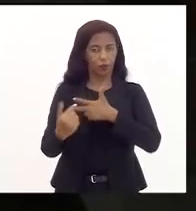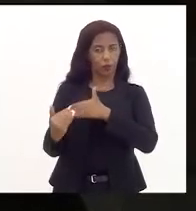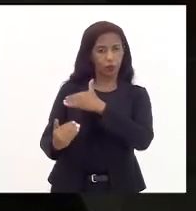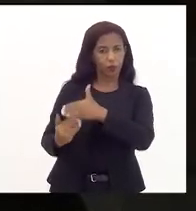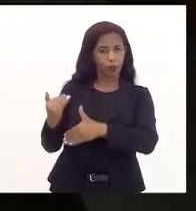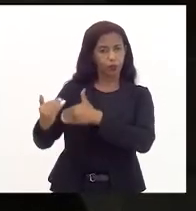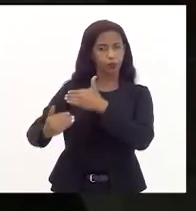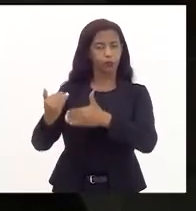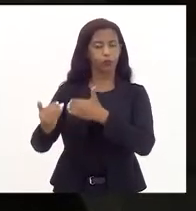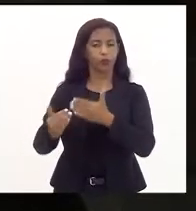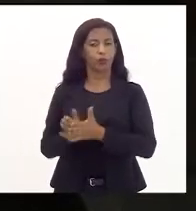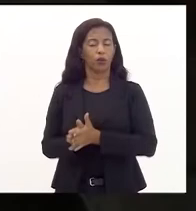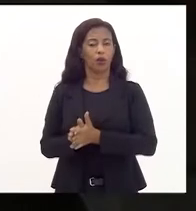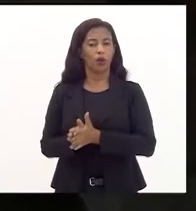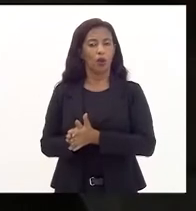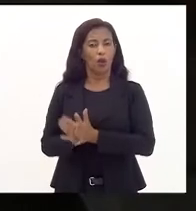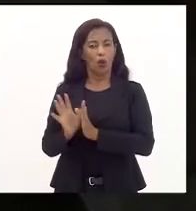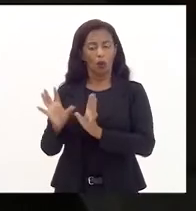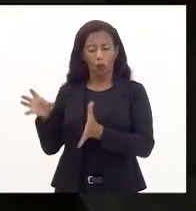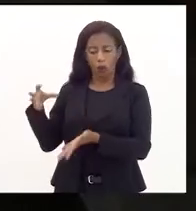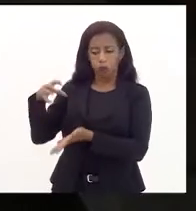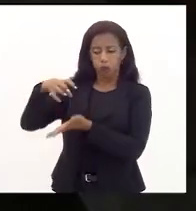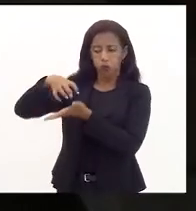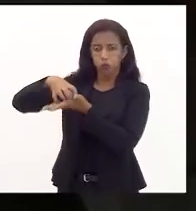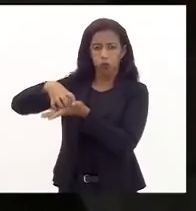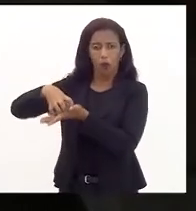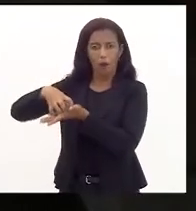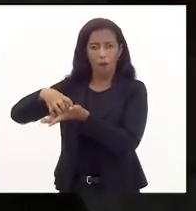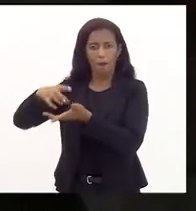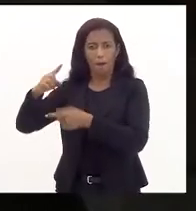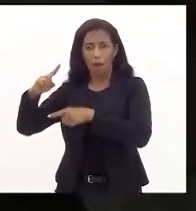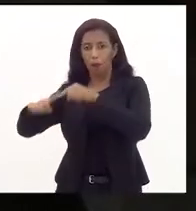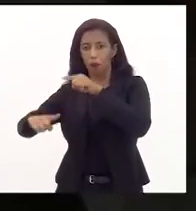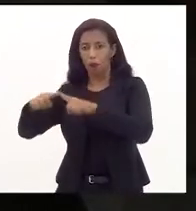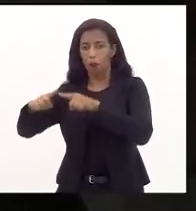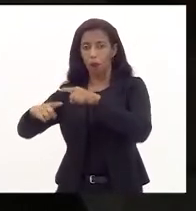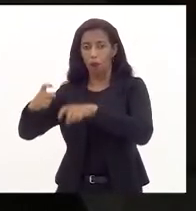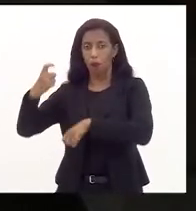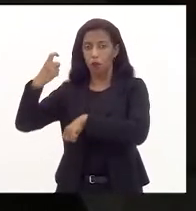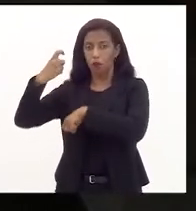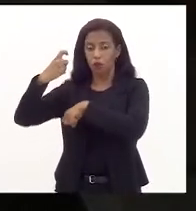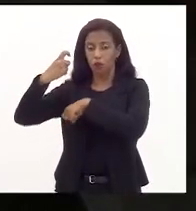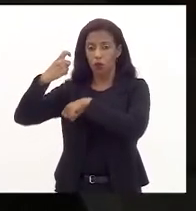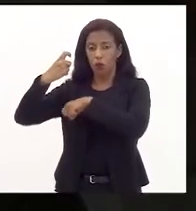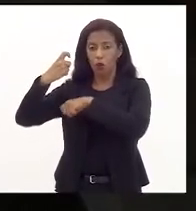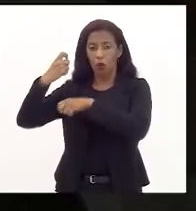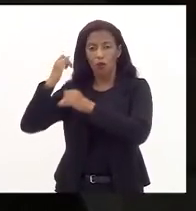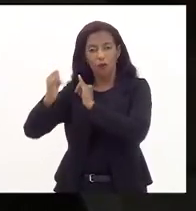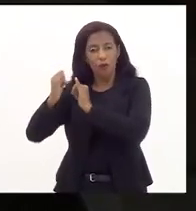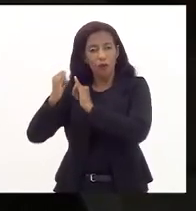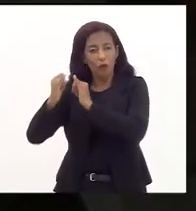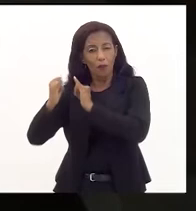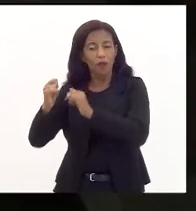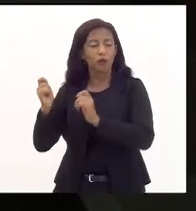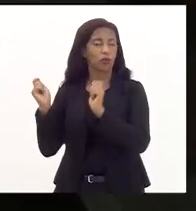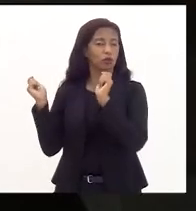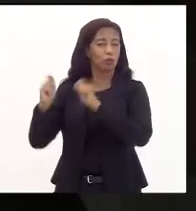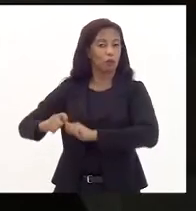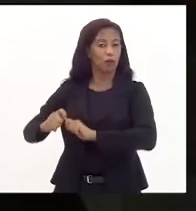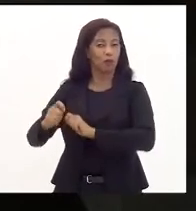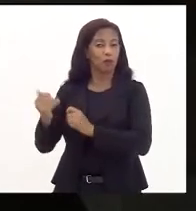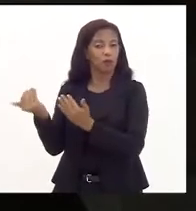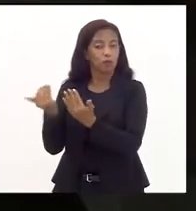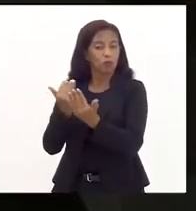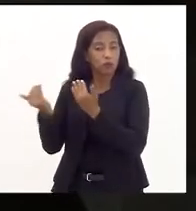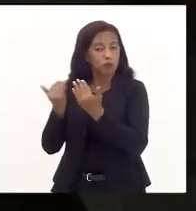construírem uma matriz insumo-produto com um sólido banco de dados, para que possa ser